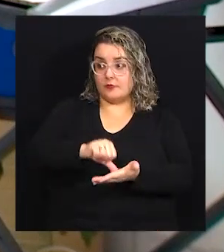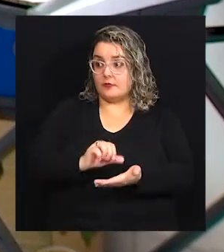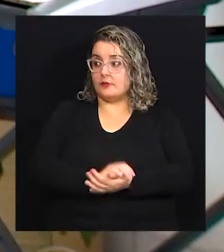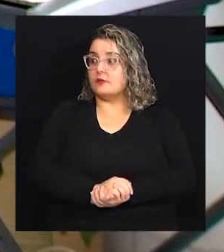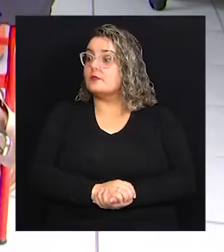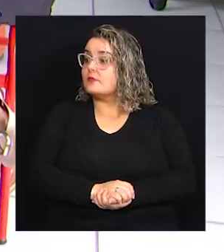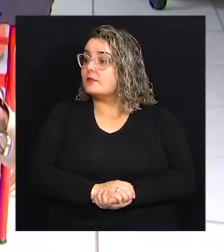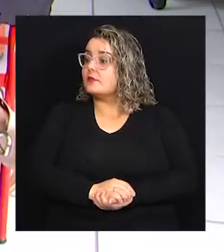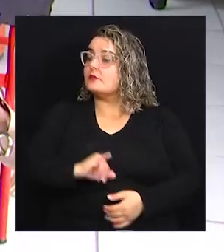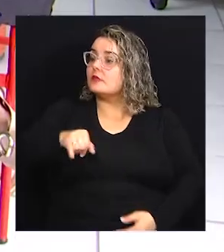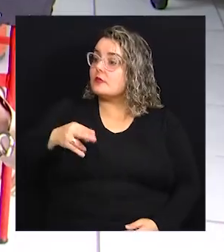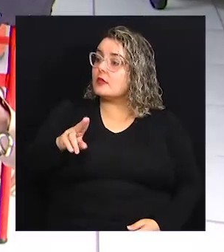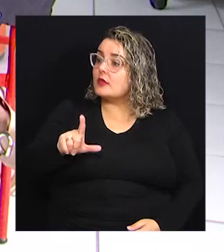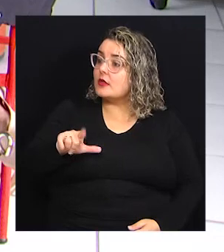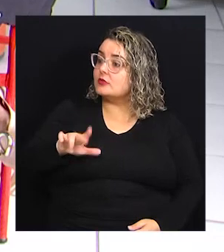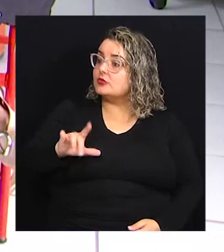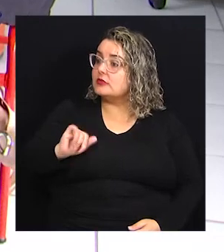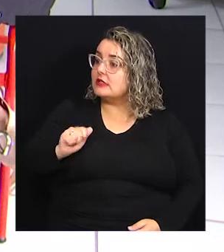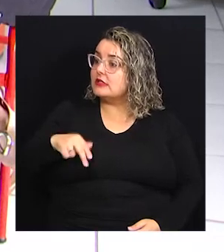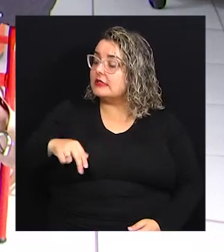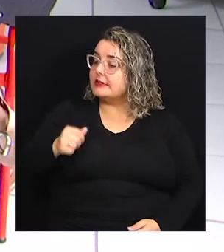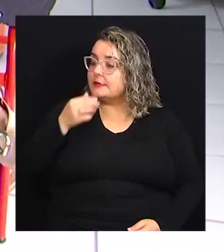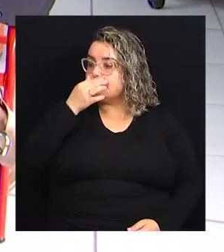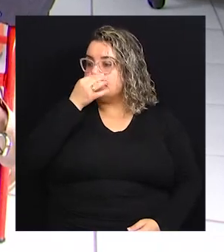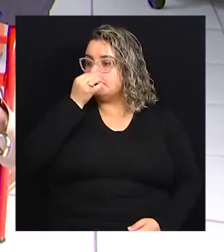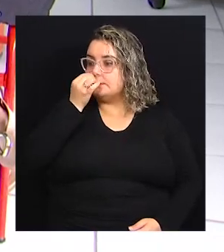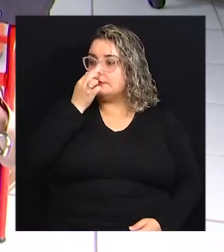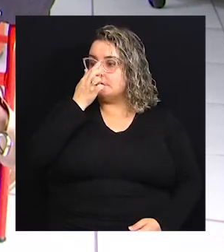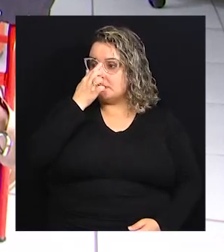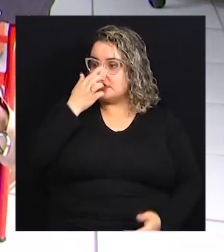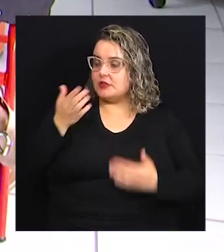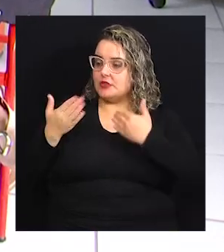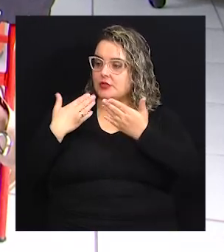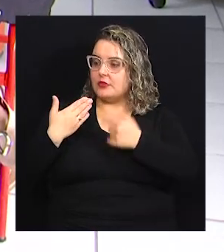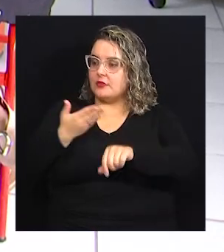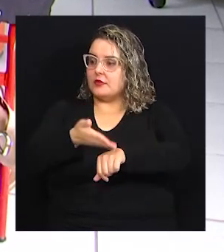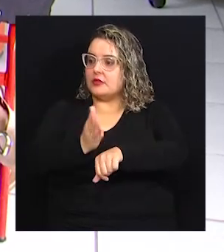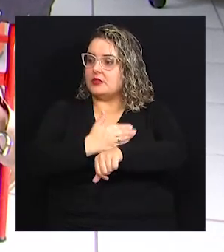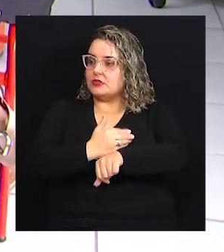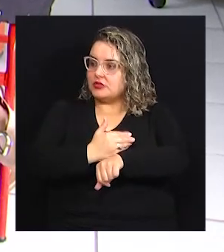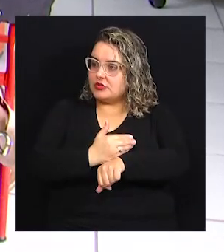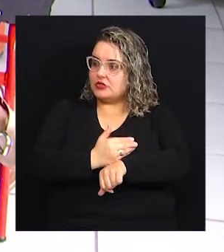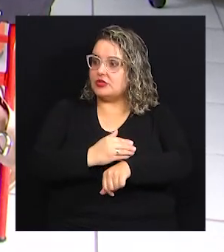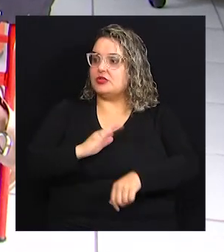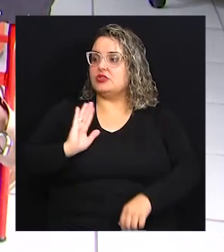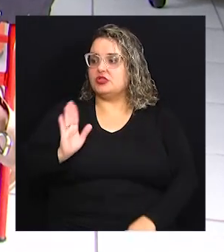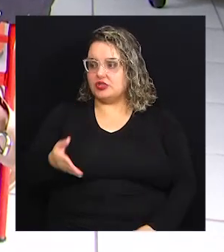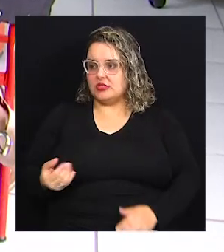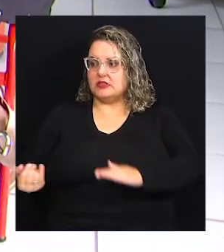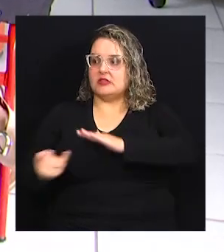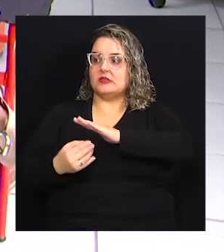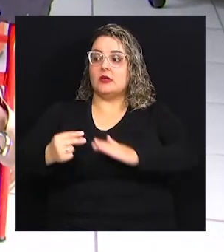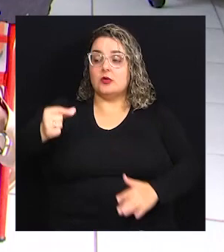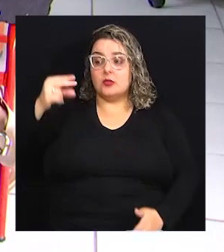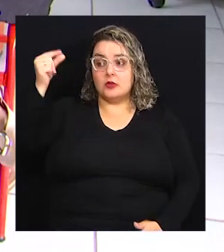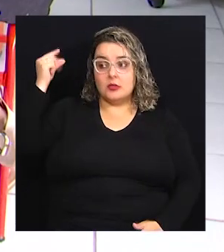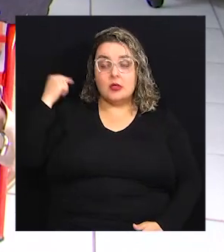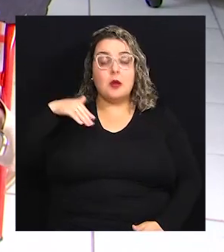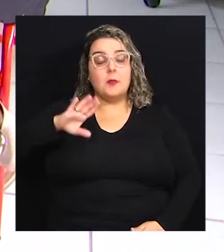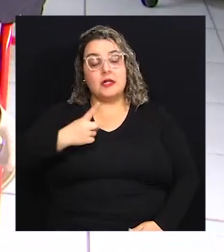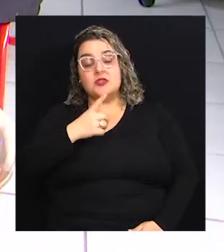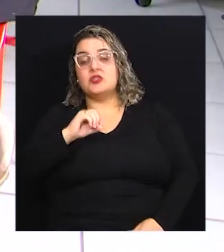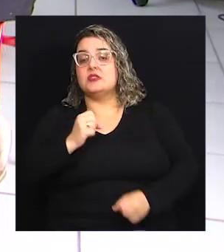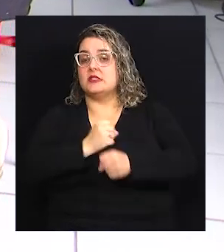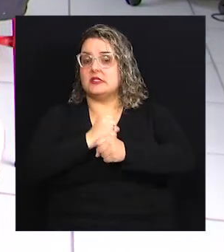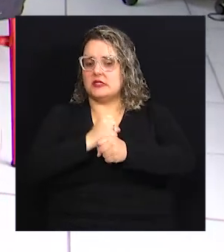unidade. Juliana, a gente já estava conversando antes, você já está na instituição há muitos anos, há mais de